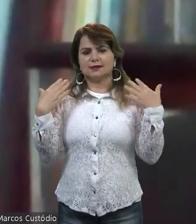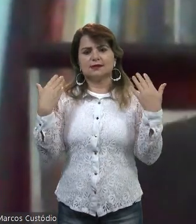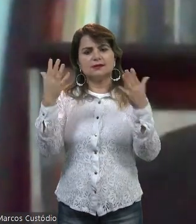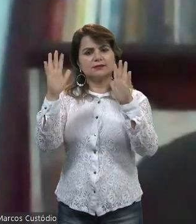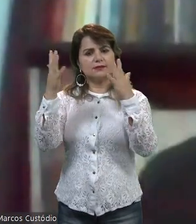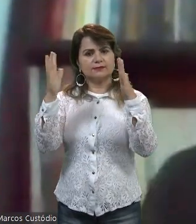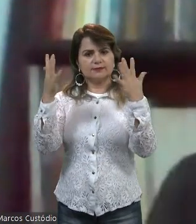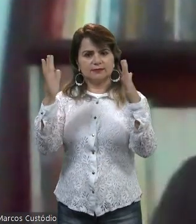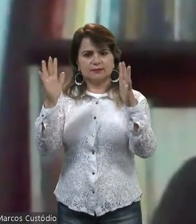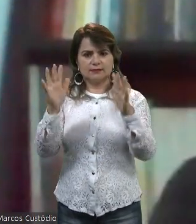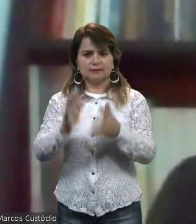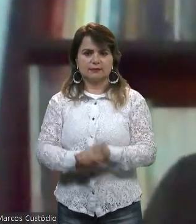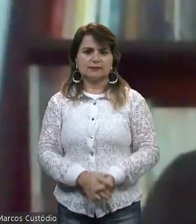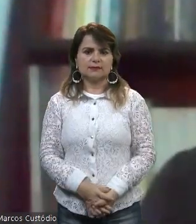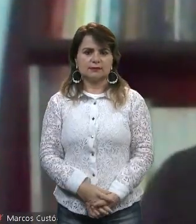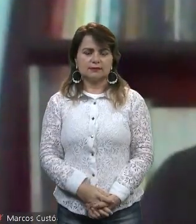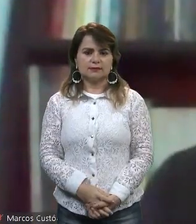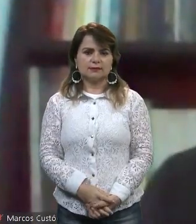palmas.